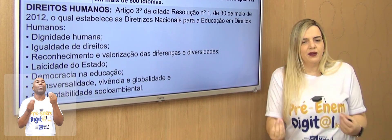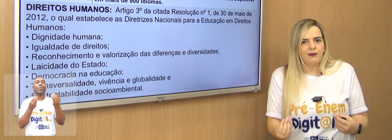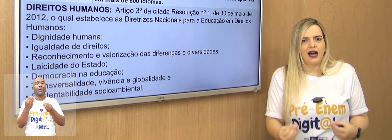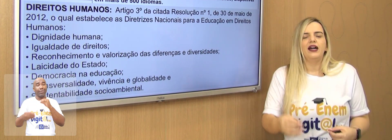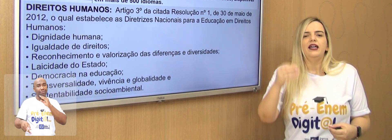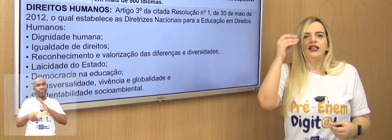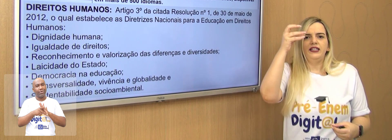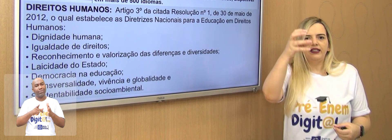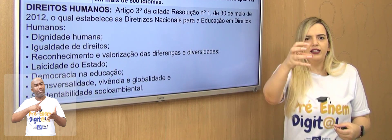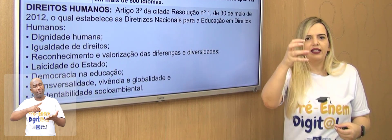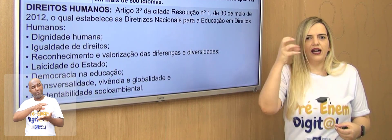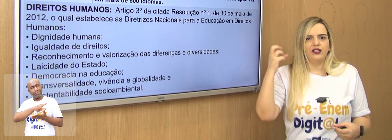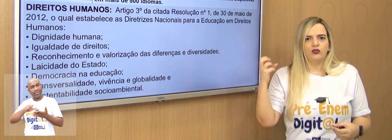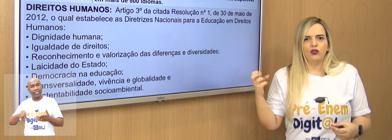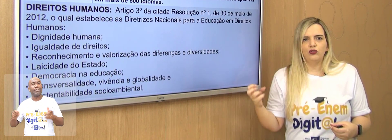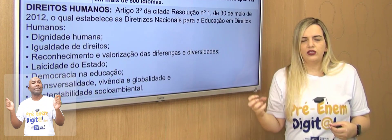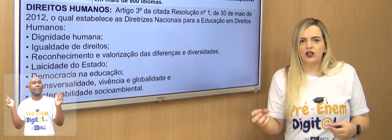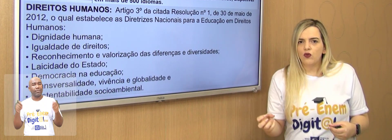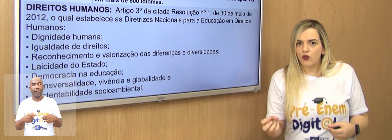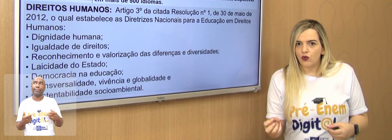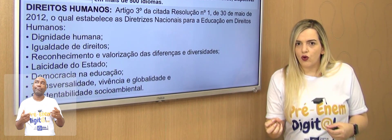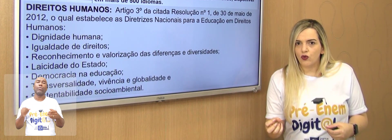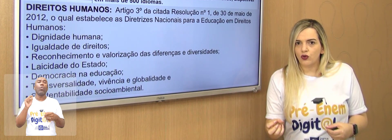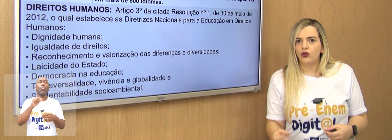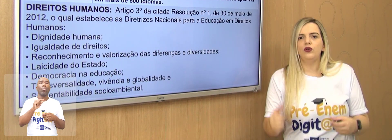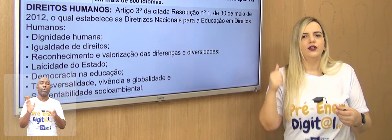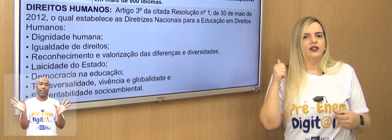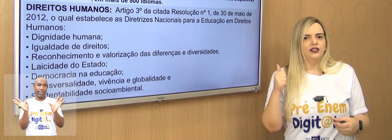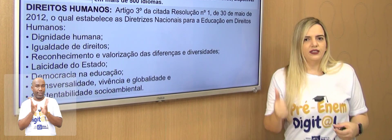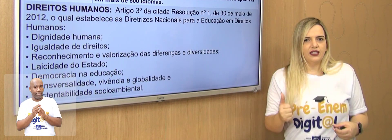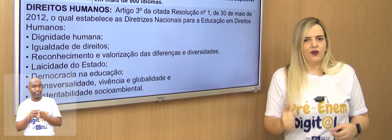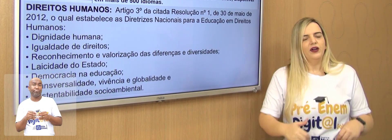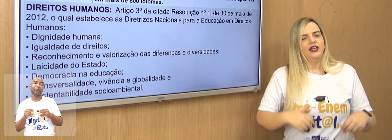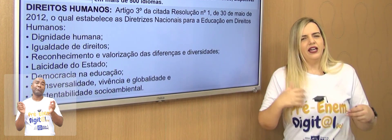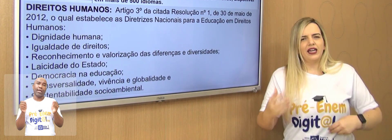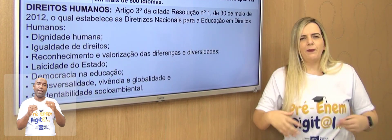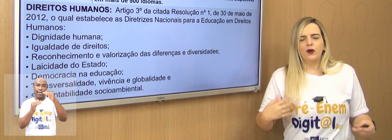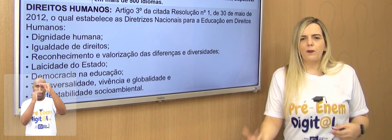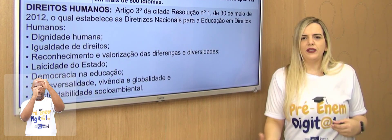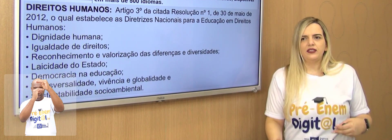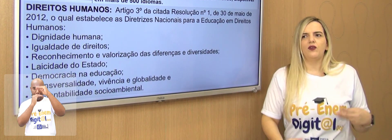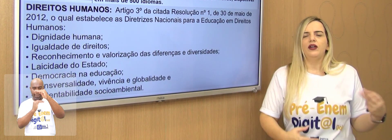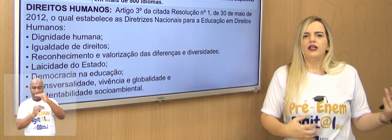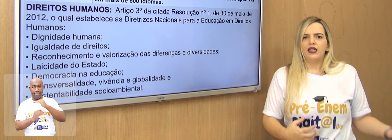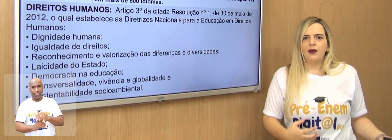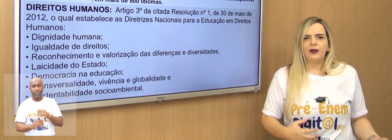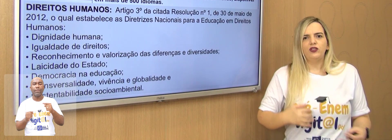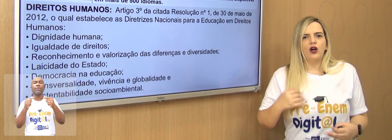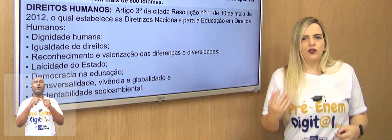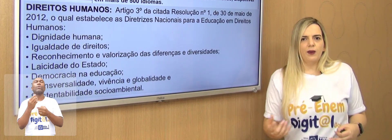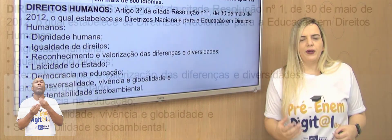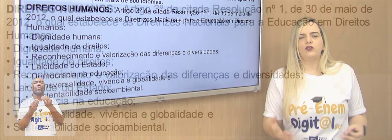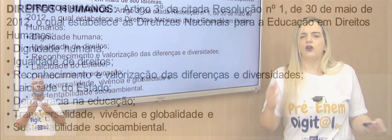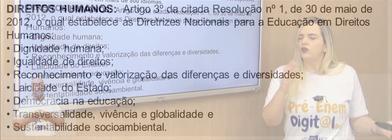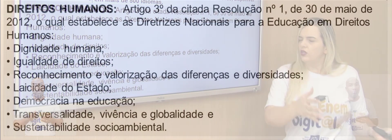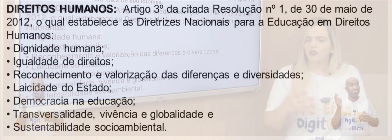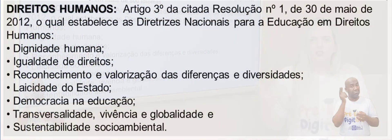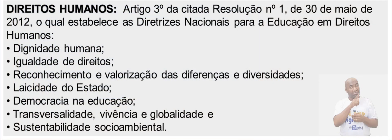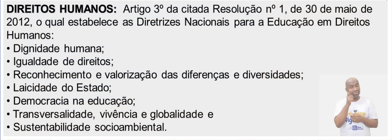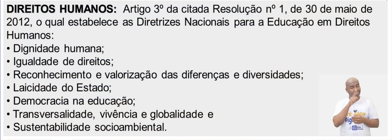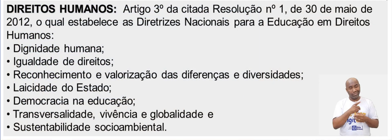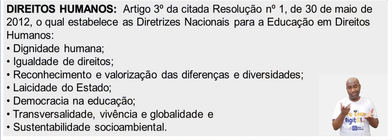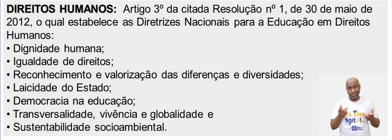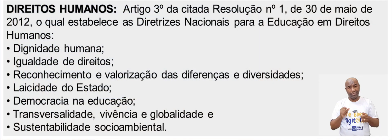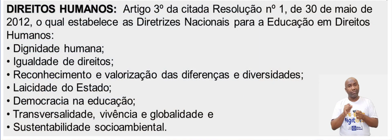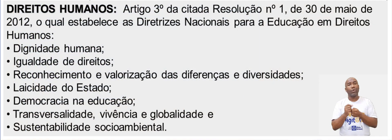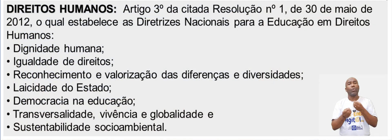gente ama, interligar introdução com conclusão. E aquela preocupação, que repertório, que repertório? Eu estou